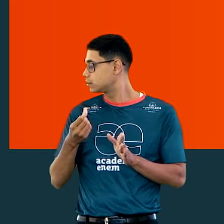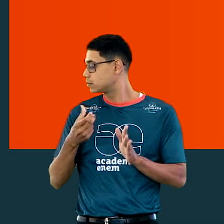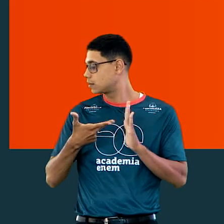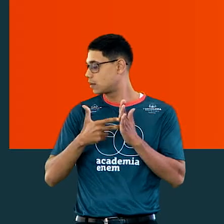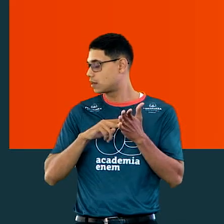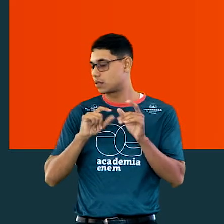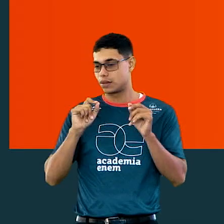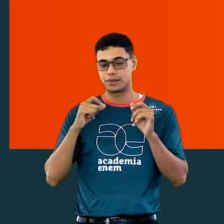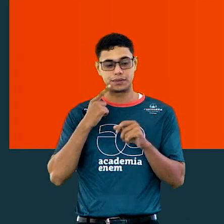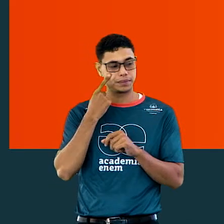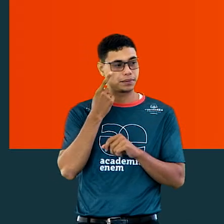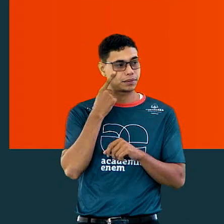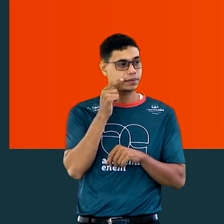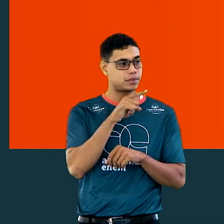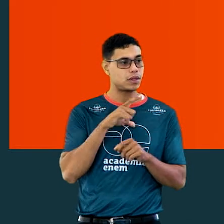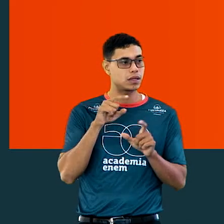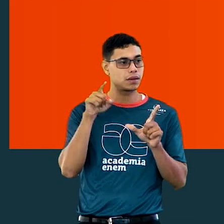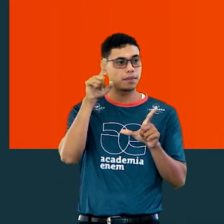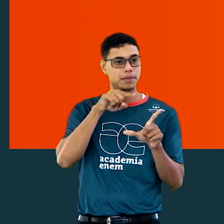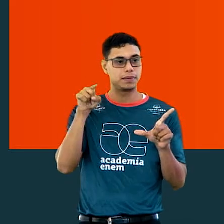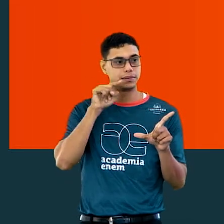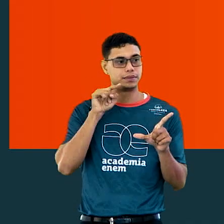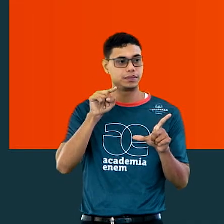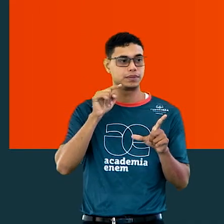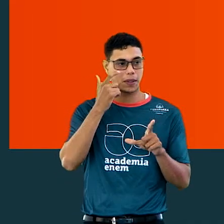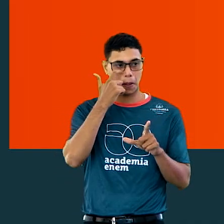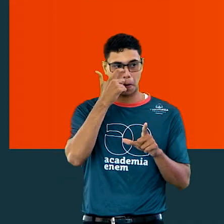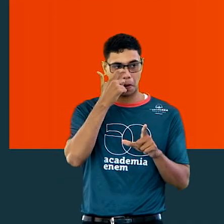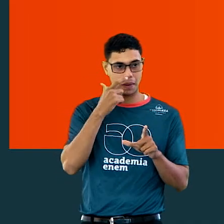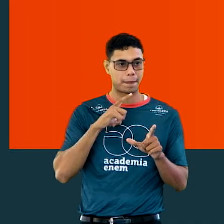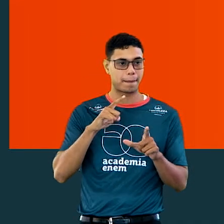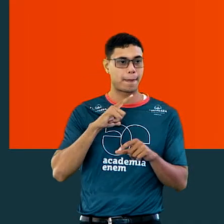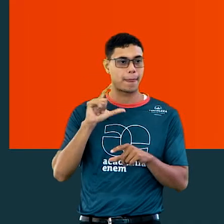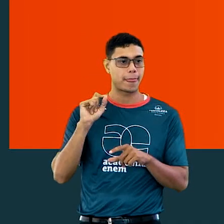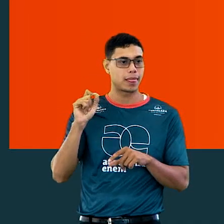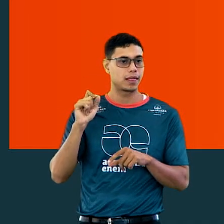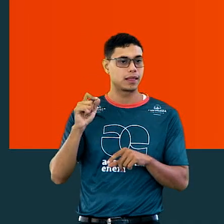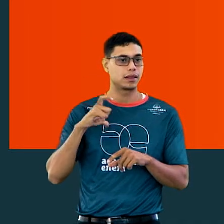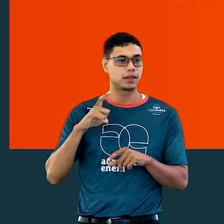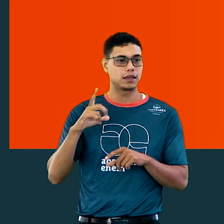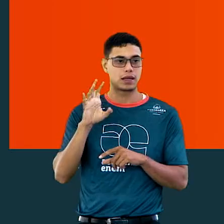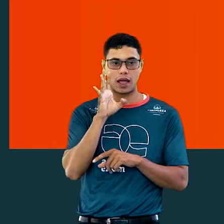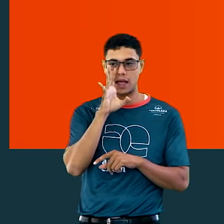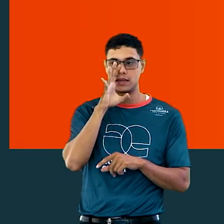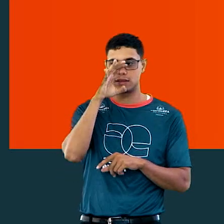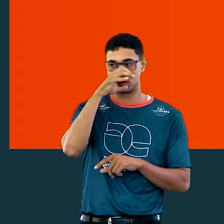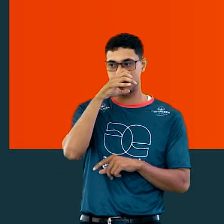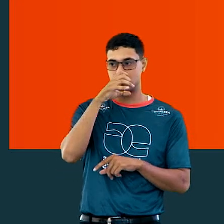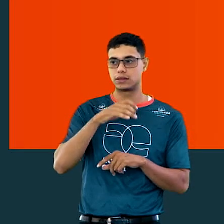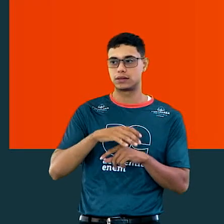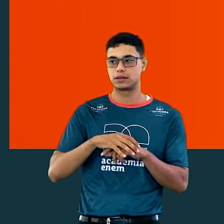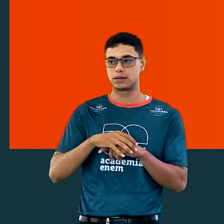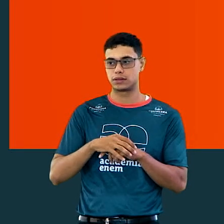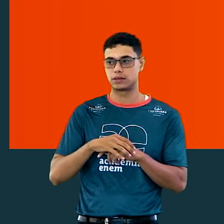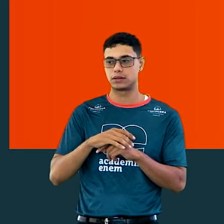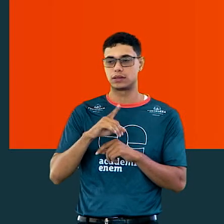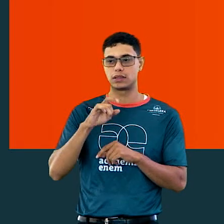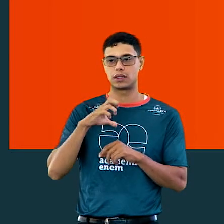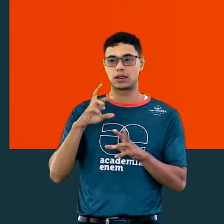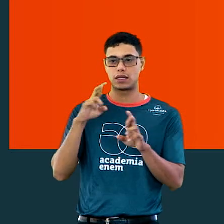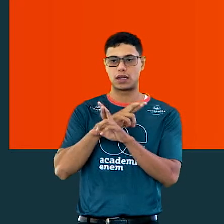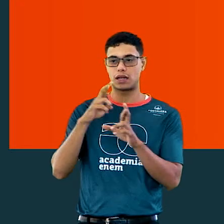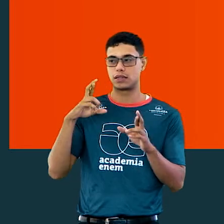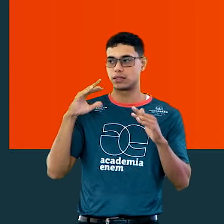observe, escolhendo esse pontinho, nós vamos ter, então, que a resistência, que eu estou usando a relação